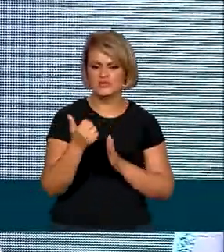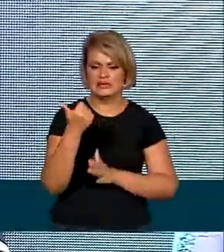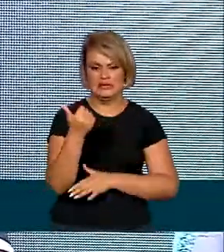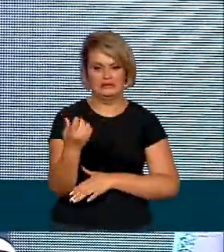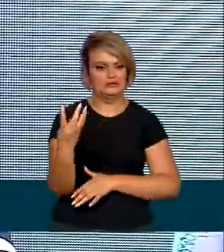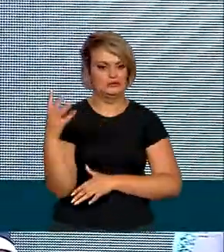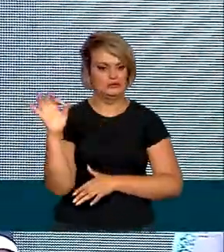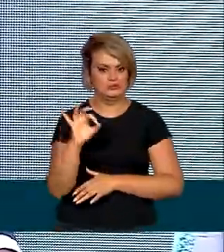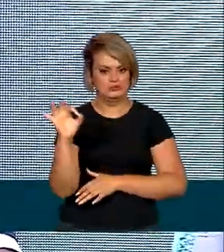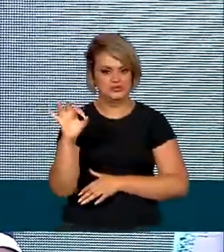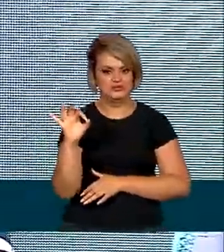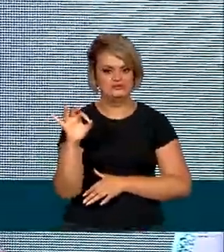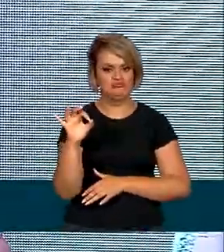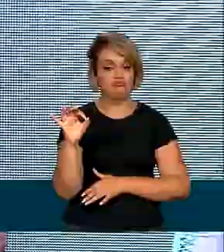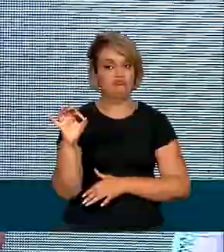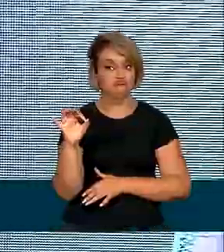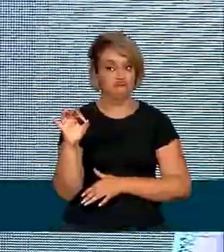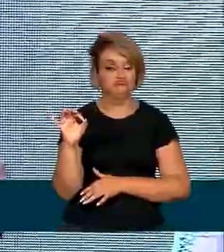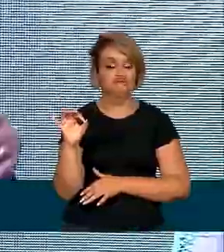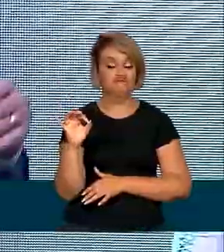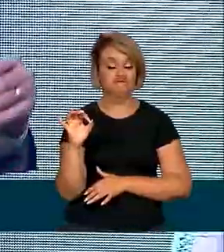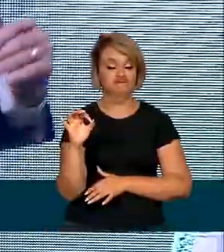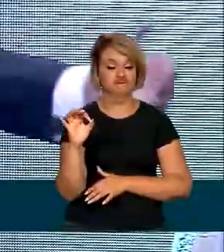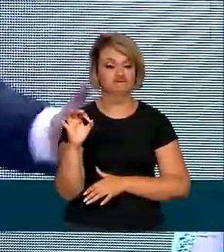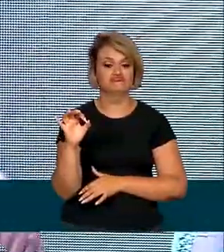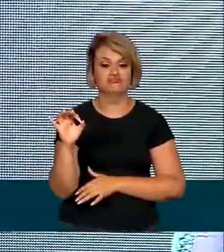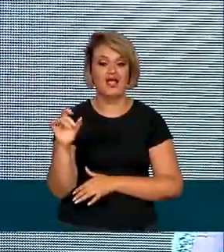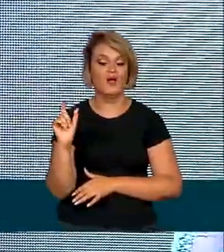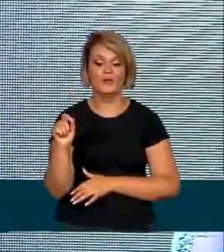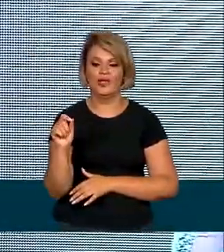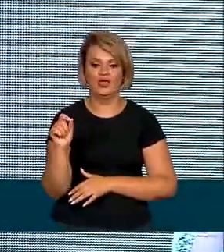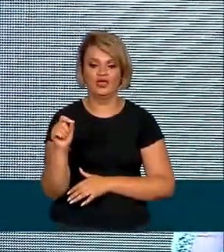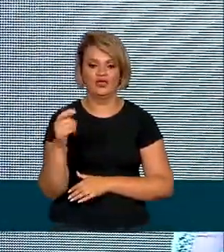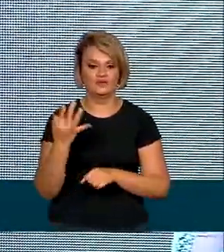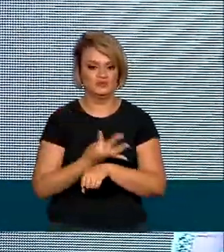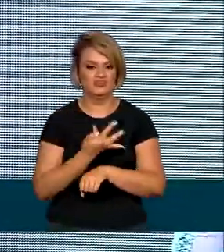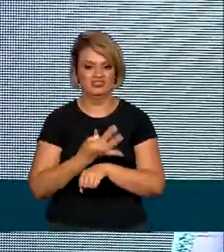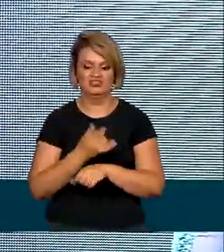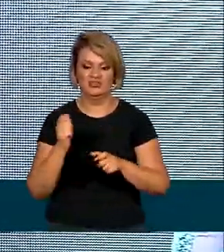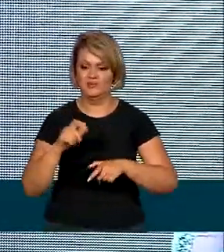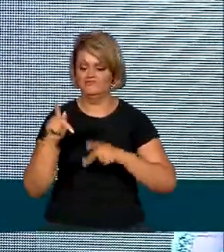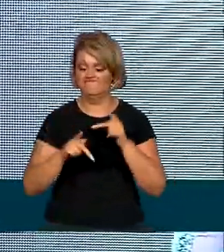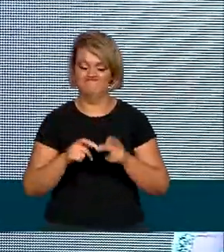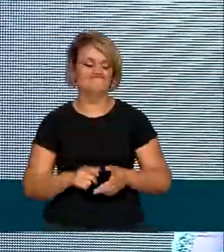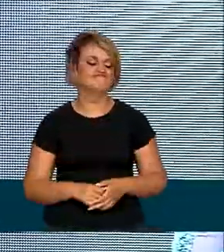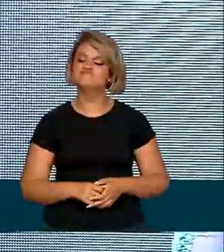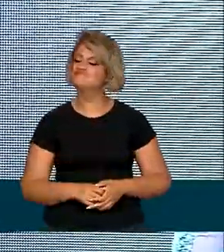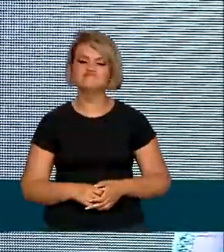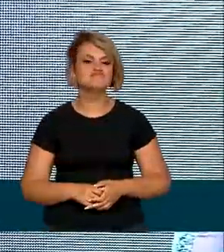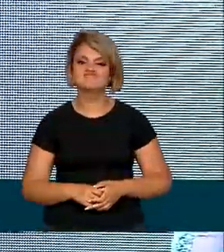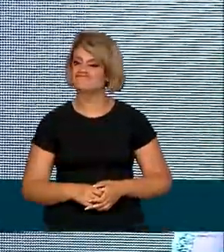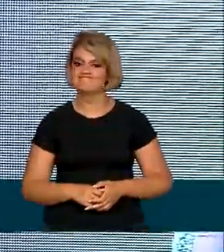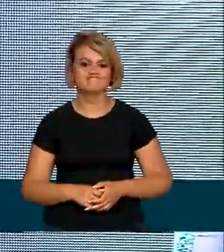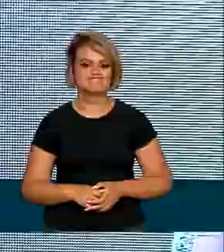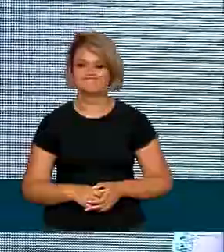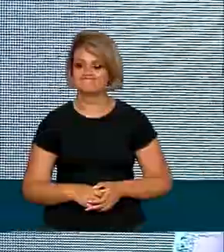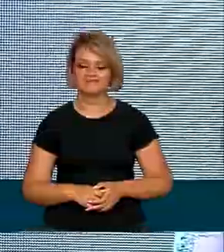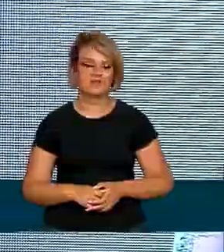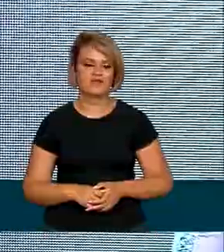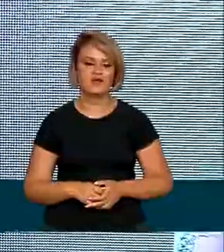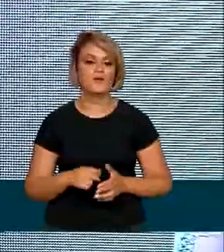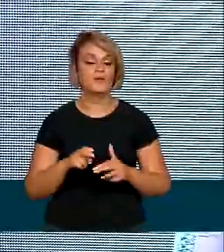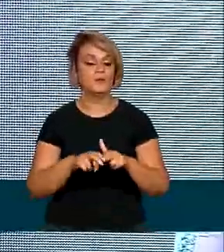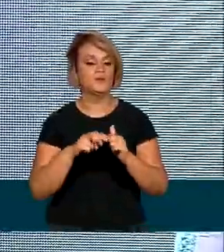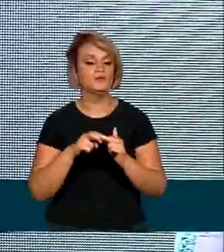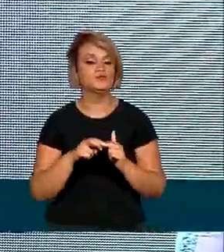14% é não é suportável para a população e por isso nós estamos